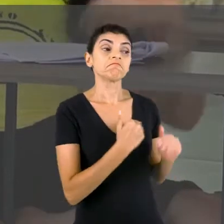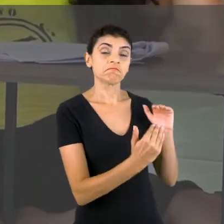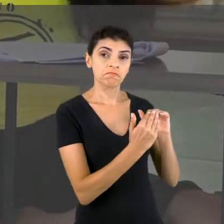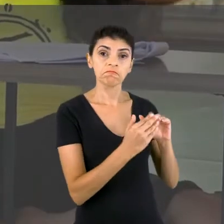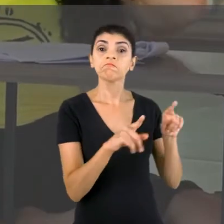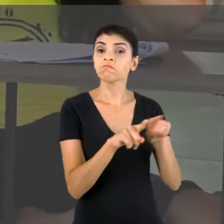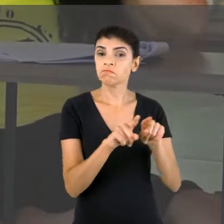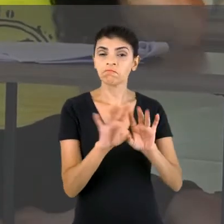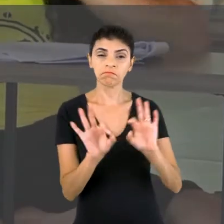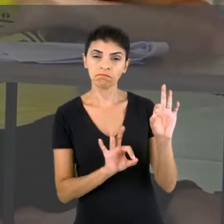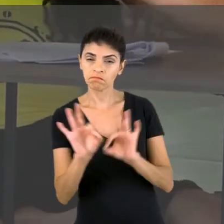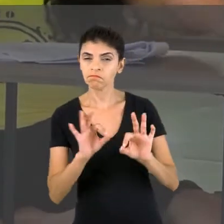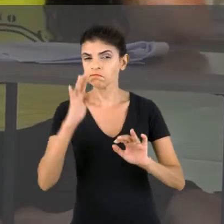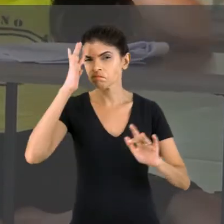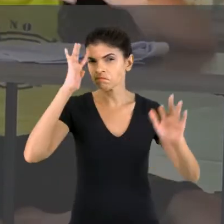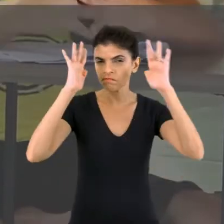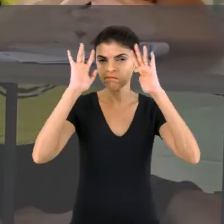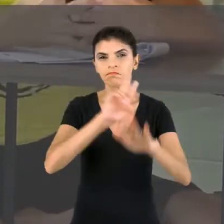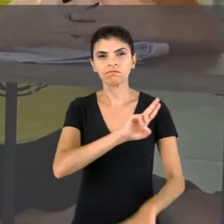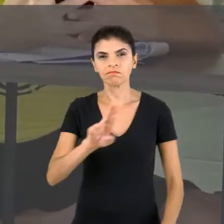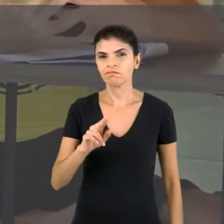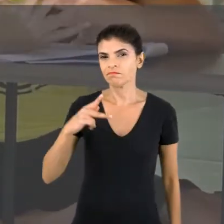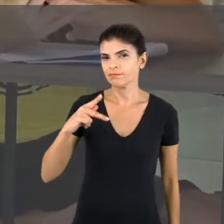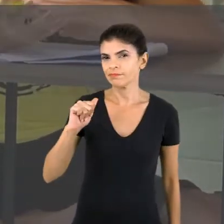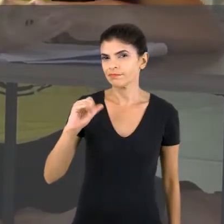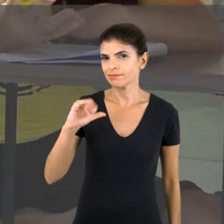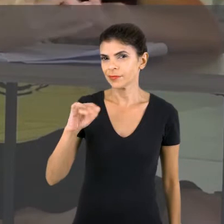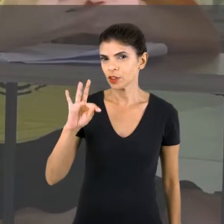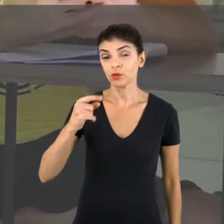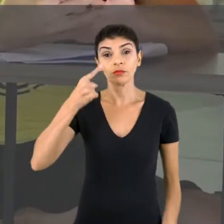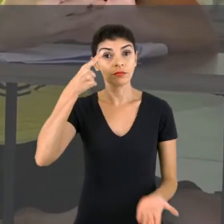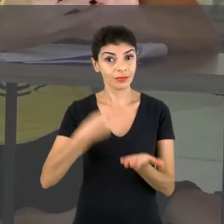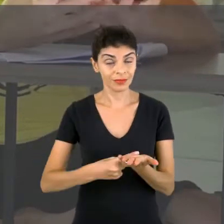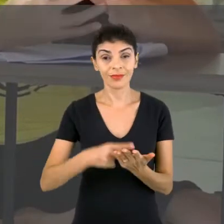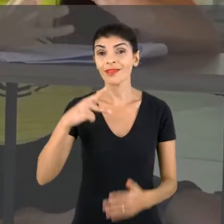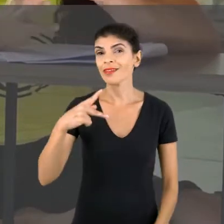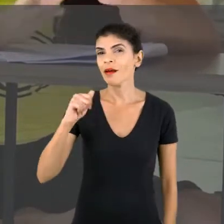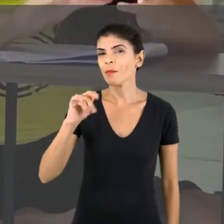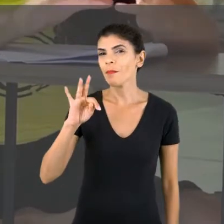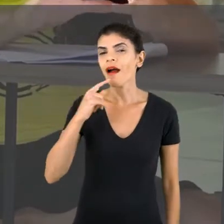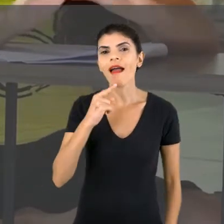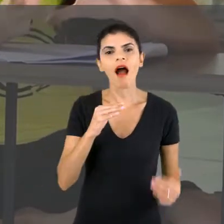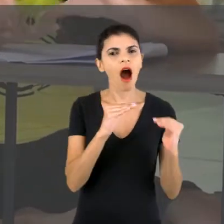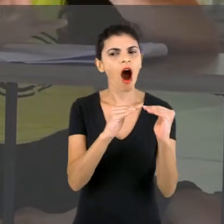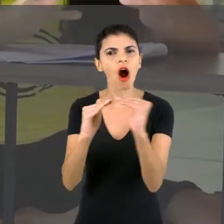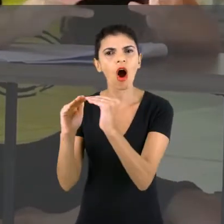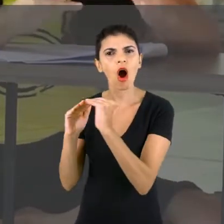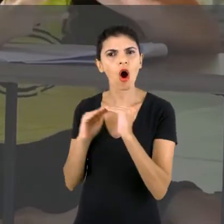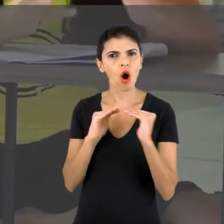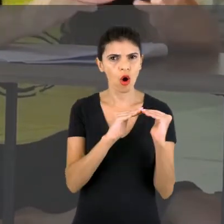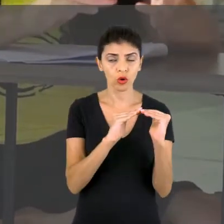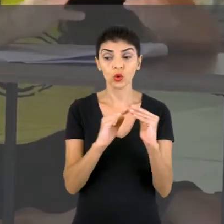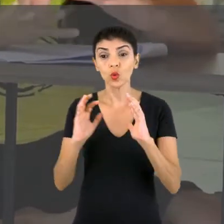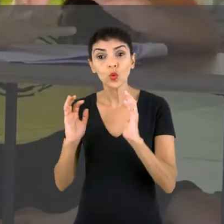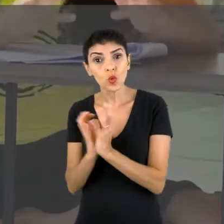E a forma que a gente organiza isso é o que a gente vai chamar de pacto. Né? Os pactos vão ser os acordos que